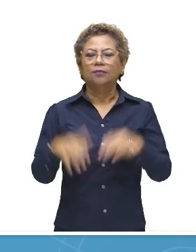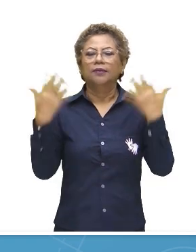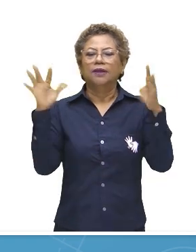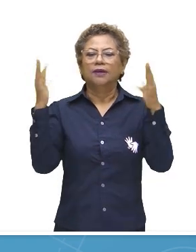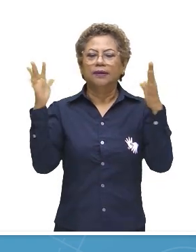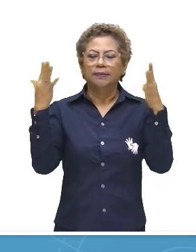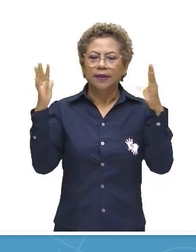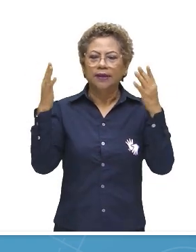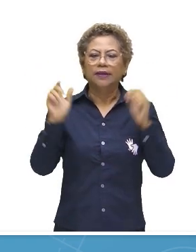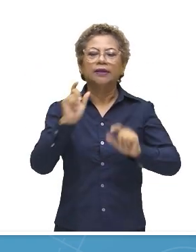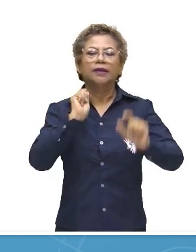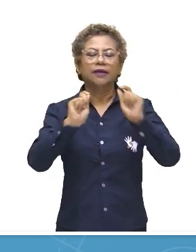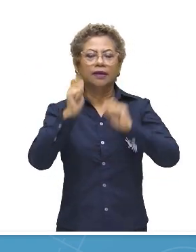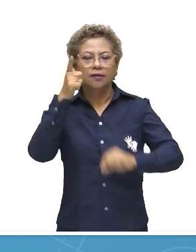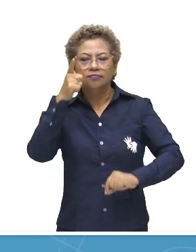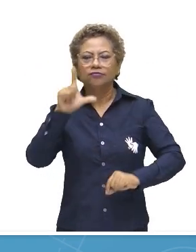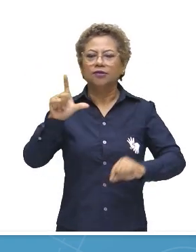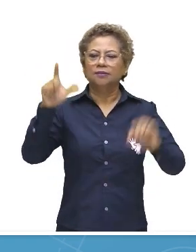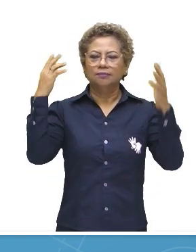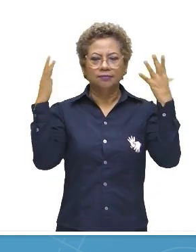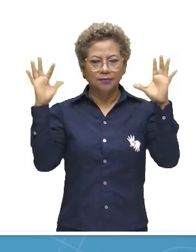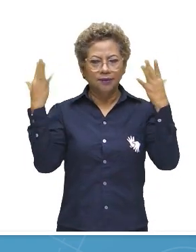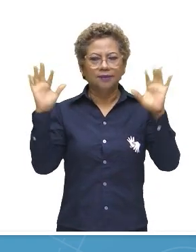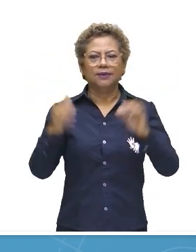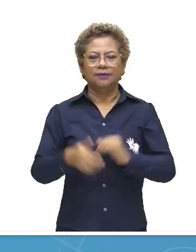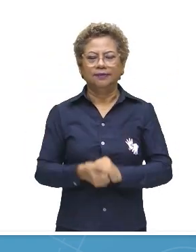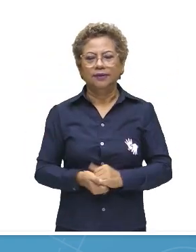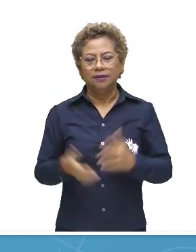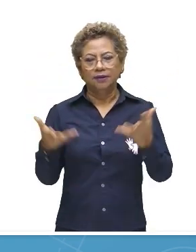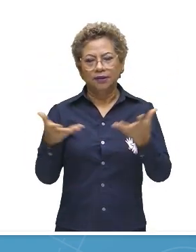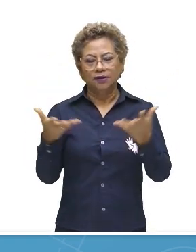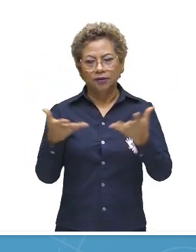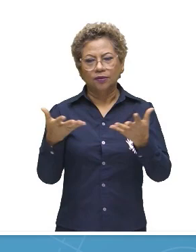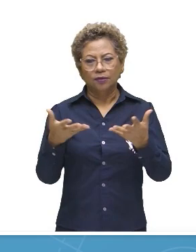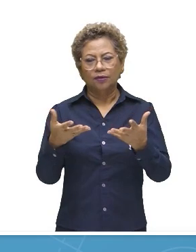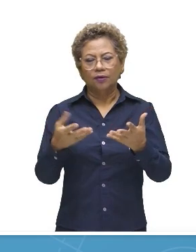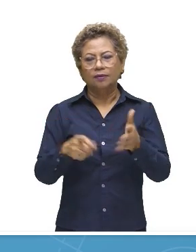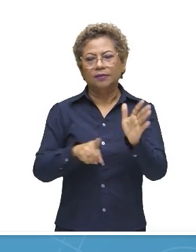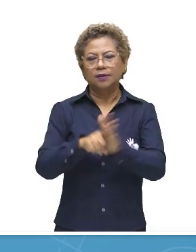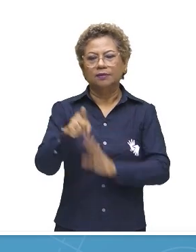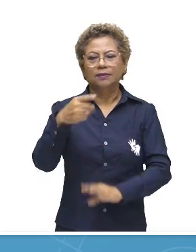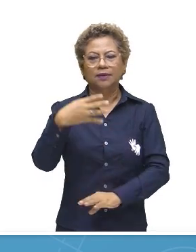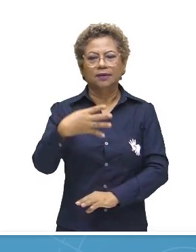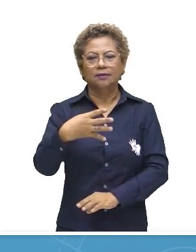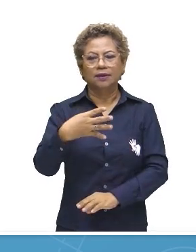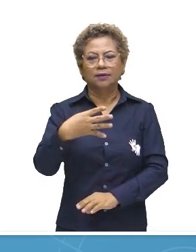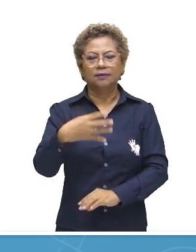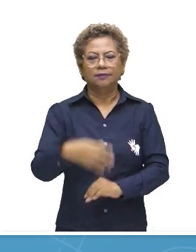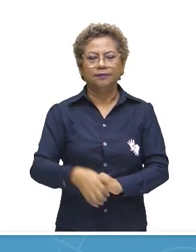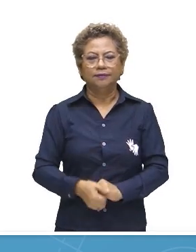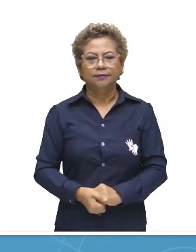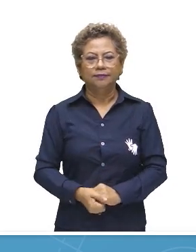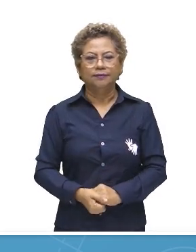aí a todos que marcaram a letra D. Vamos agora para a questão de número 4, vamos lá.